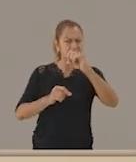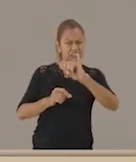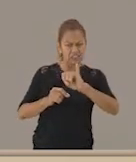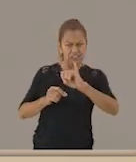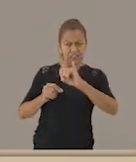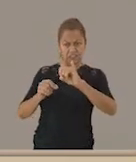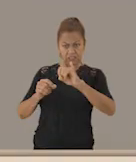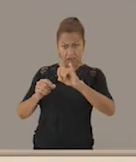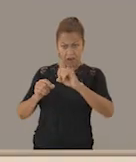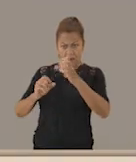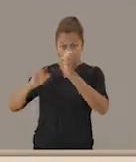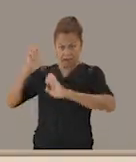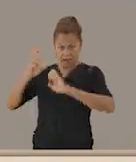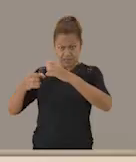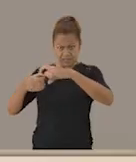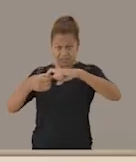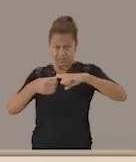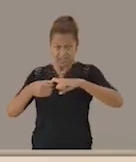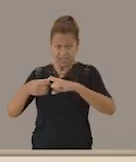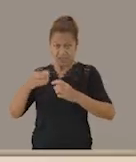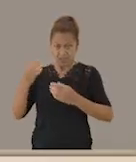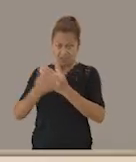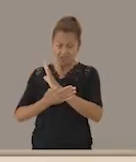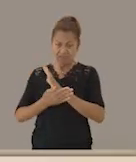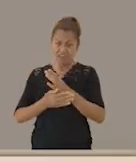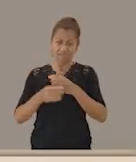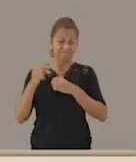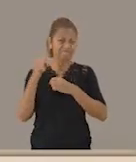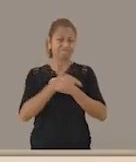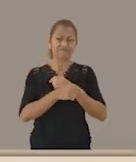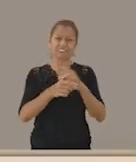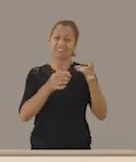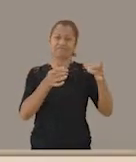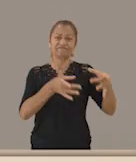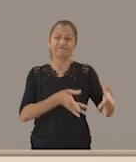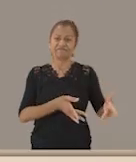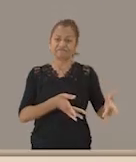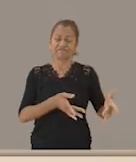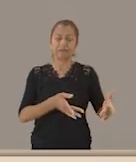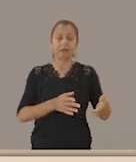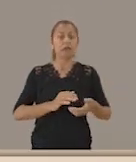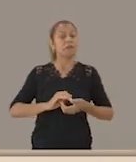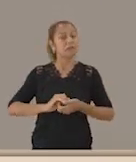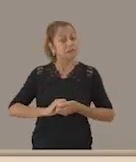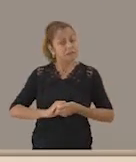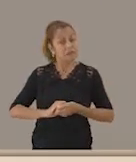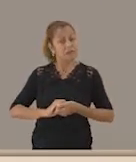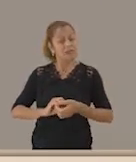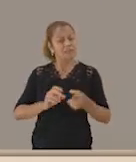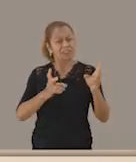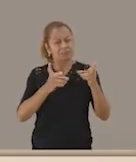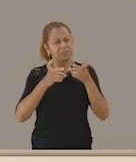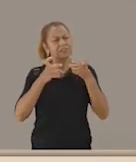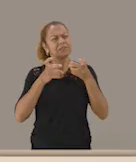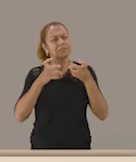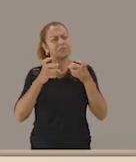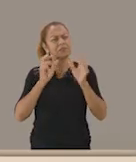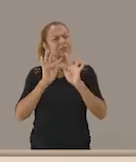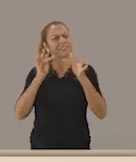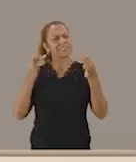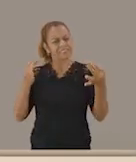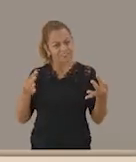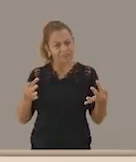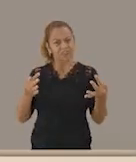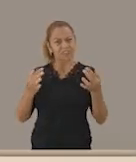aprovada. Viu como é simples identificar as partes constituintes de uma notícia? Agora vamos assistir